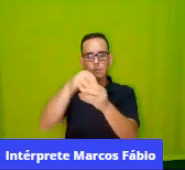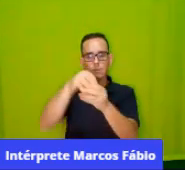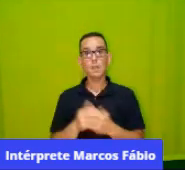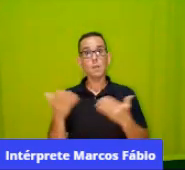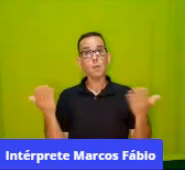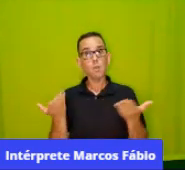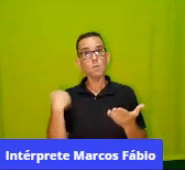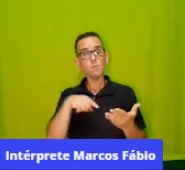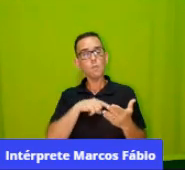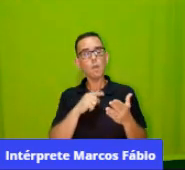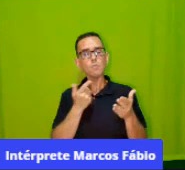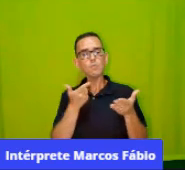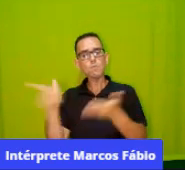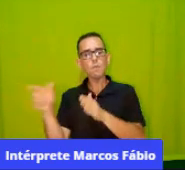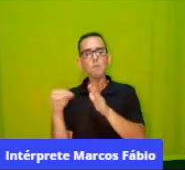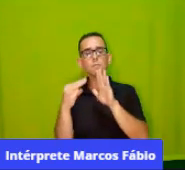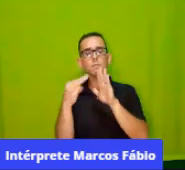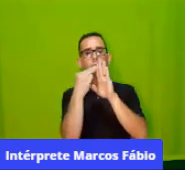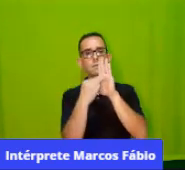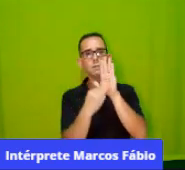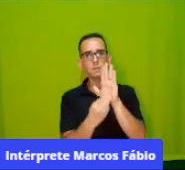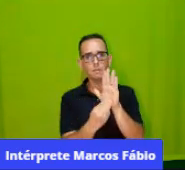no próximo slide